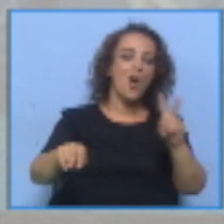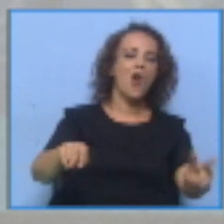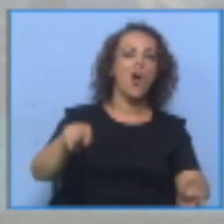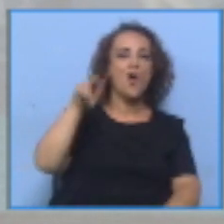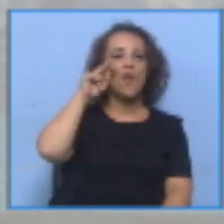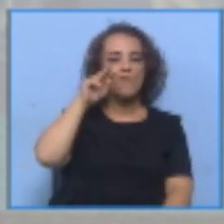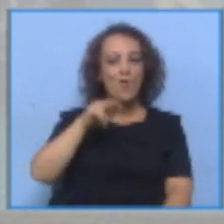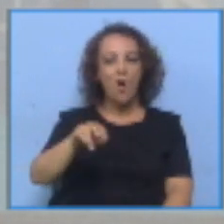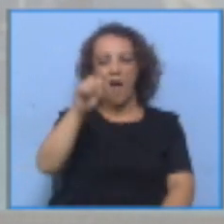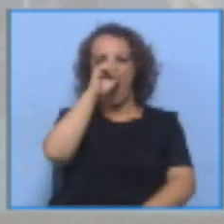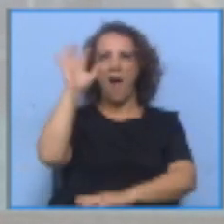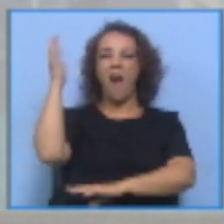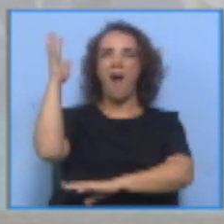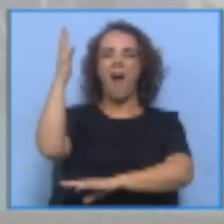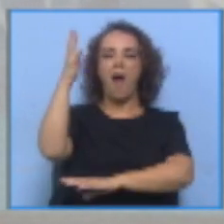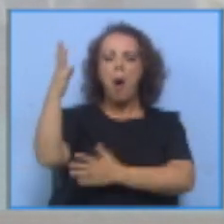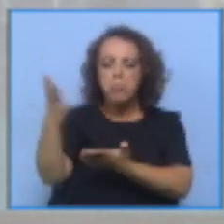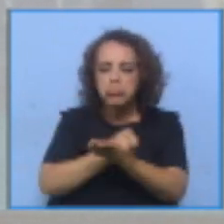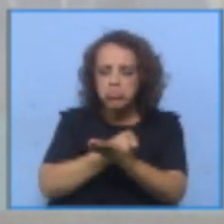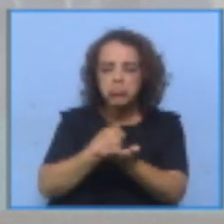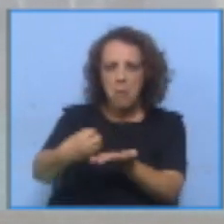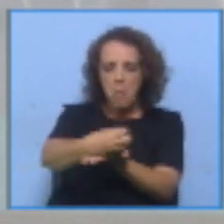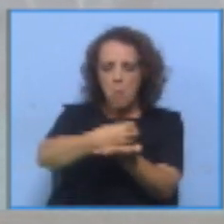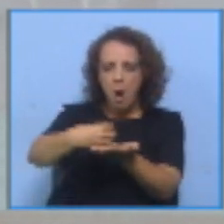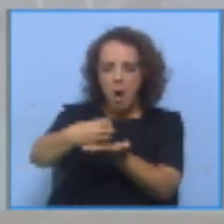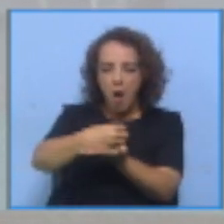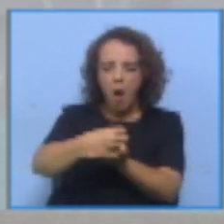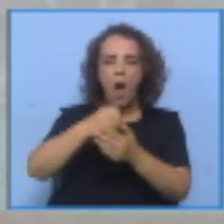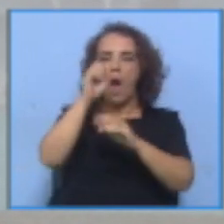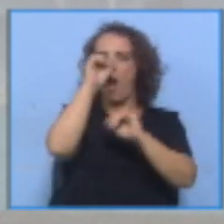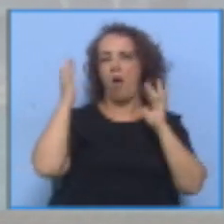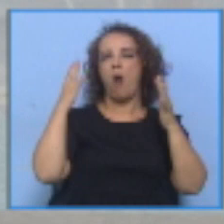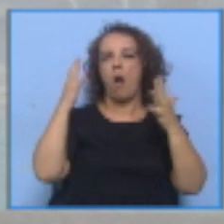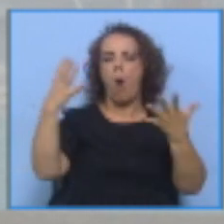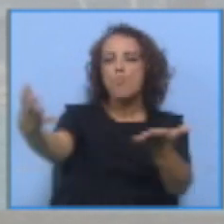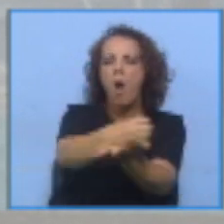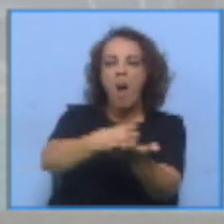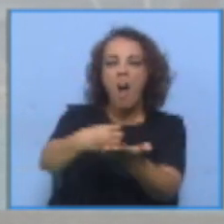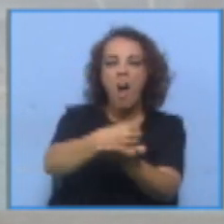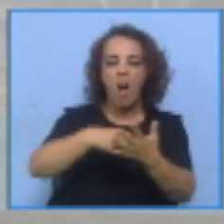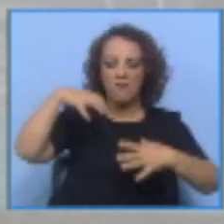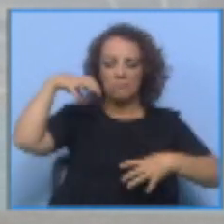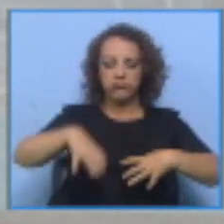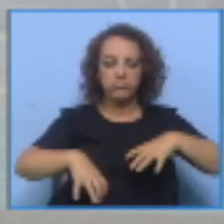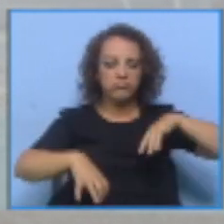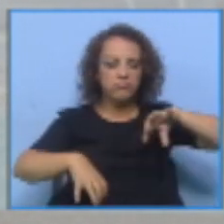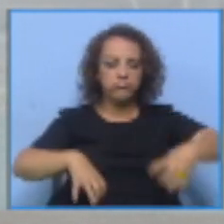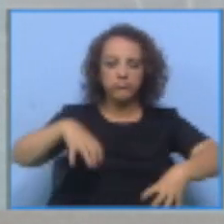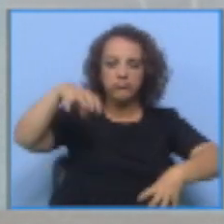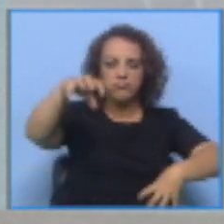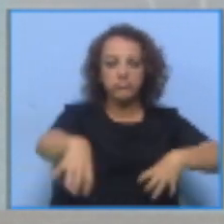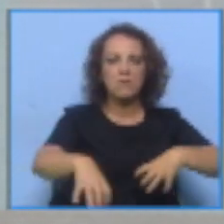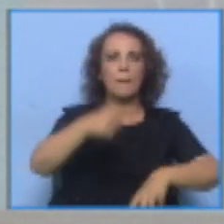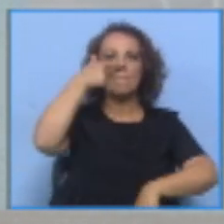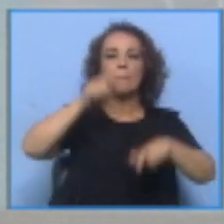na Amazónia, aquelas grandes manchas sem árvores, aquelas grandes e imensas